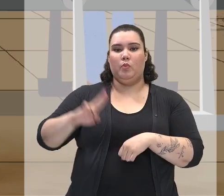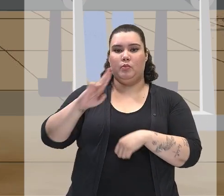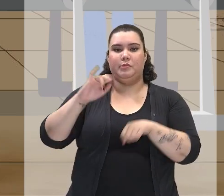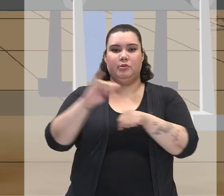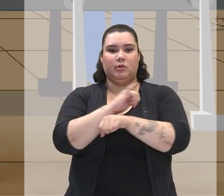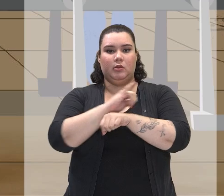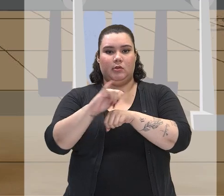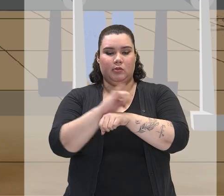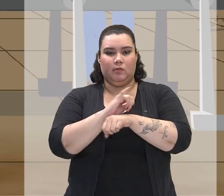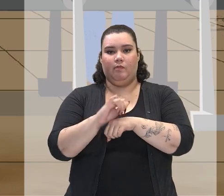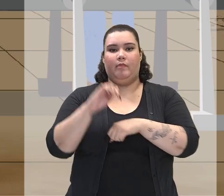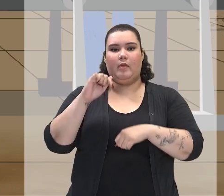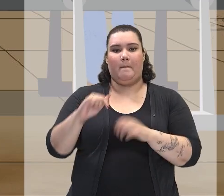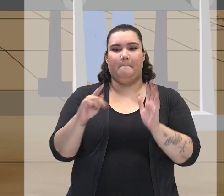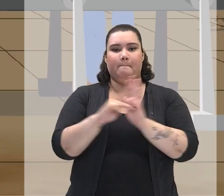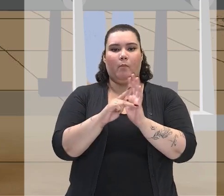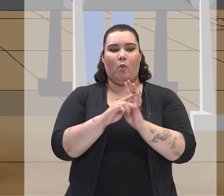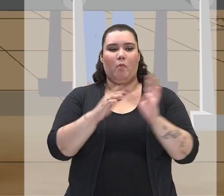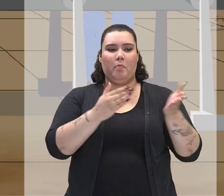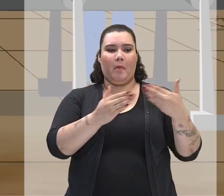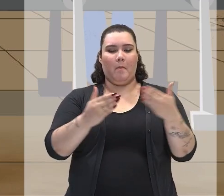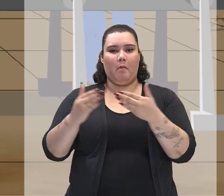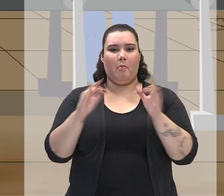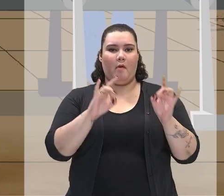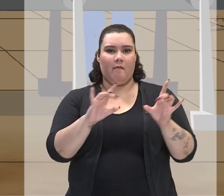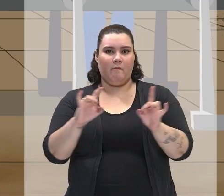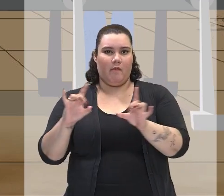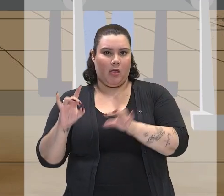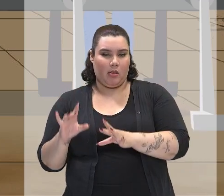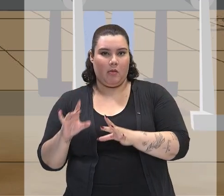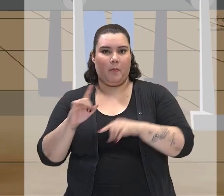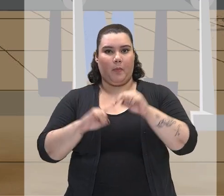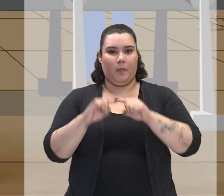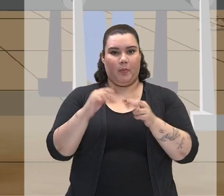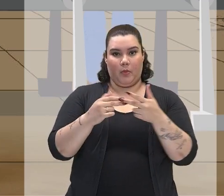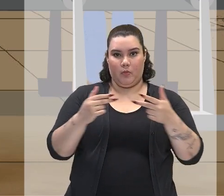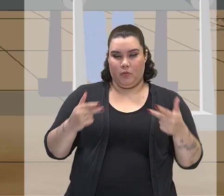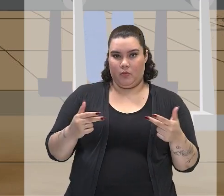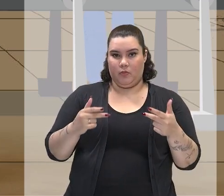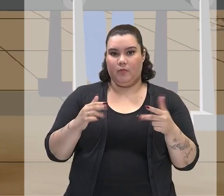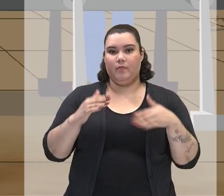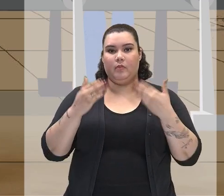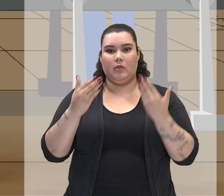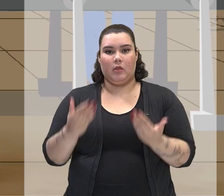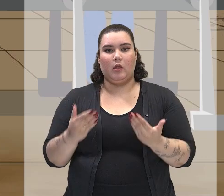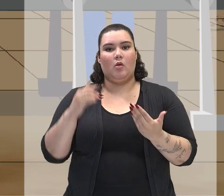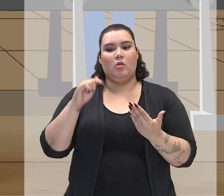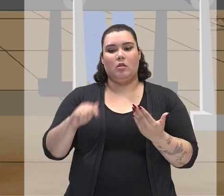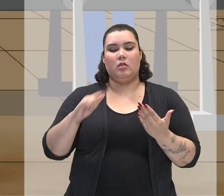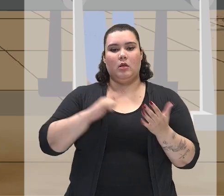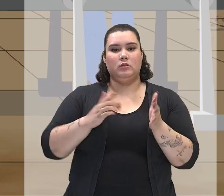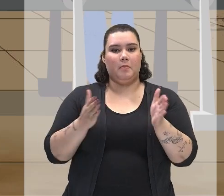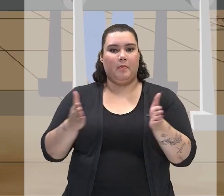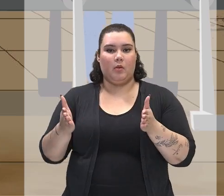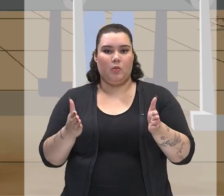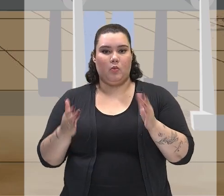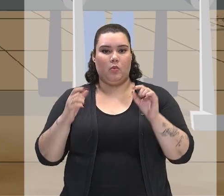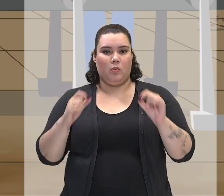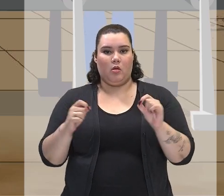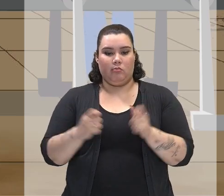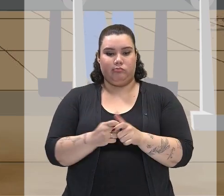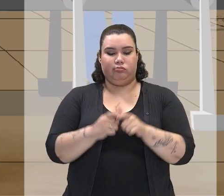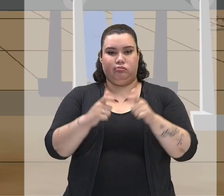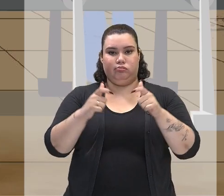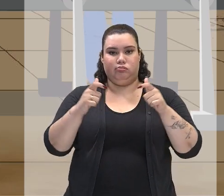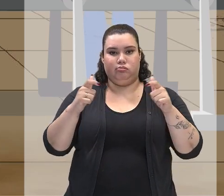princípios mercantilistas. E também justamente aí, nesse momento de crescimento da